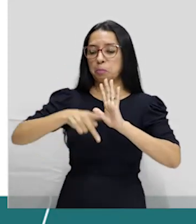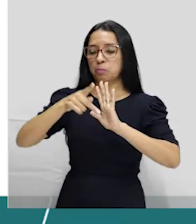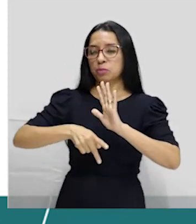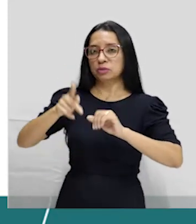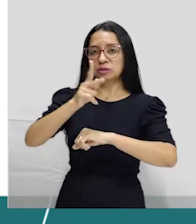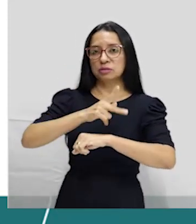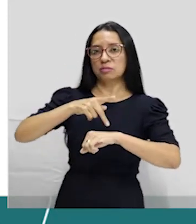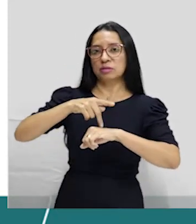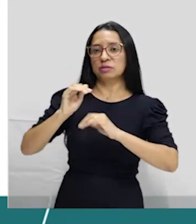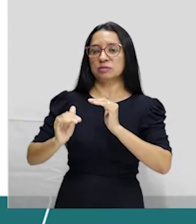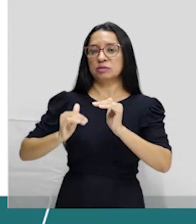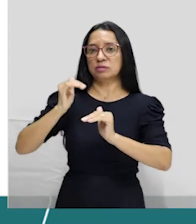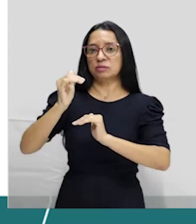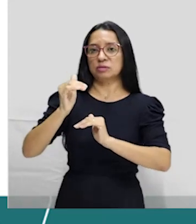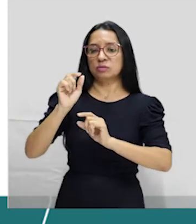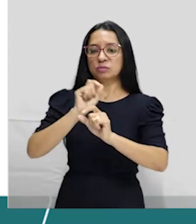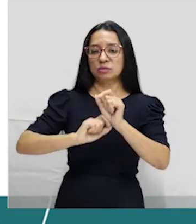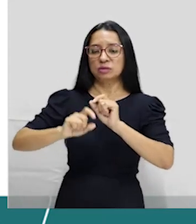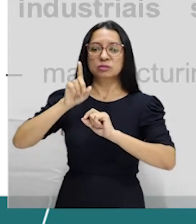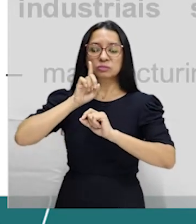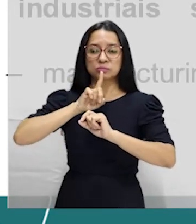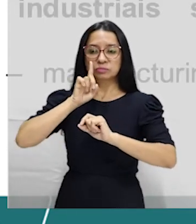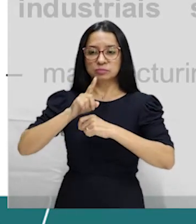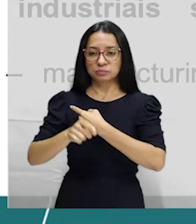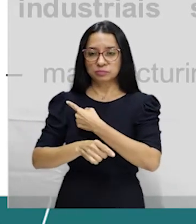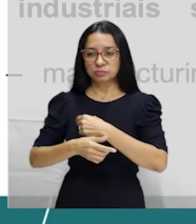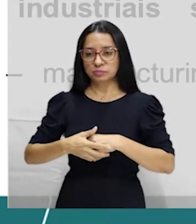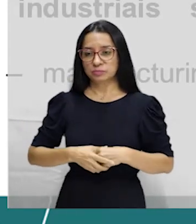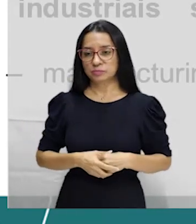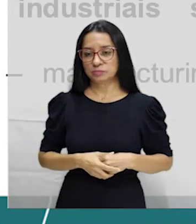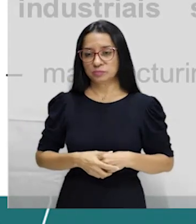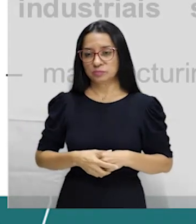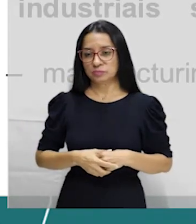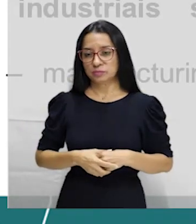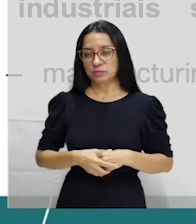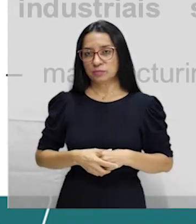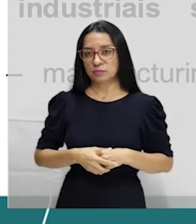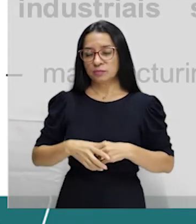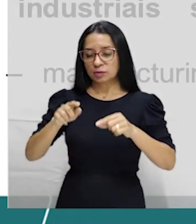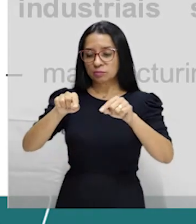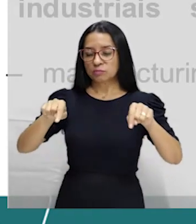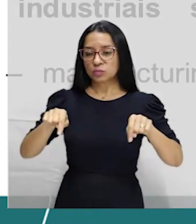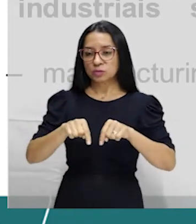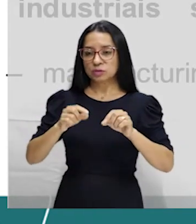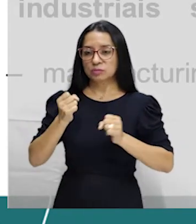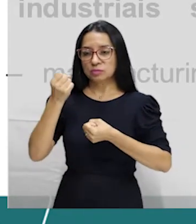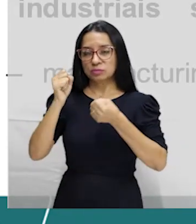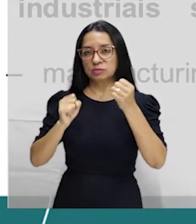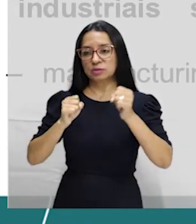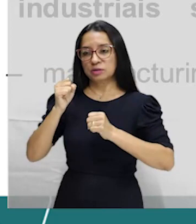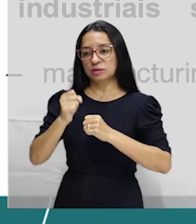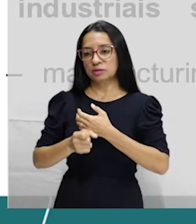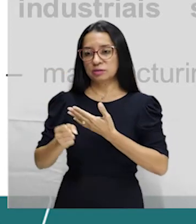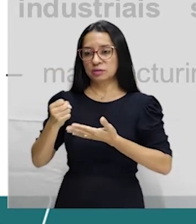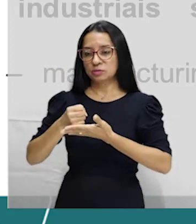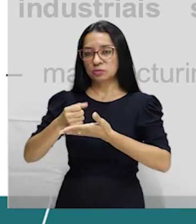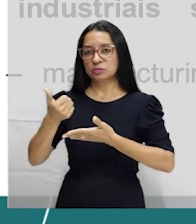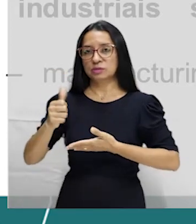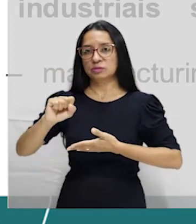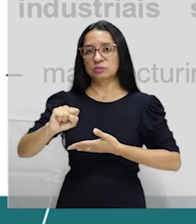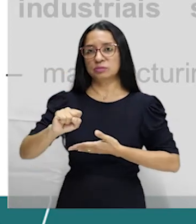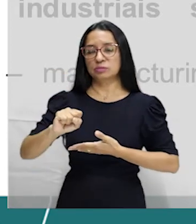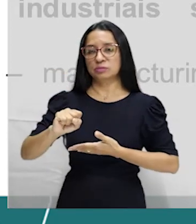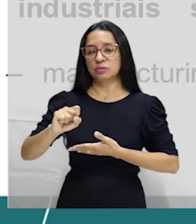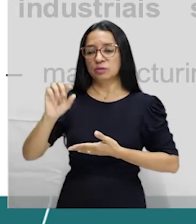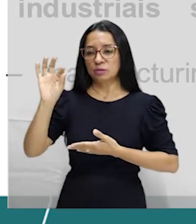né? Na potência aí global, que seria aí no caso os Estados Unidos, né, galera? O setor industrial dos Estados Unidos, só relembrando, vai contribuir com 18%